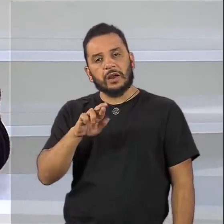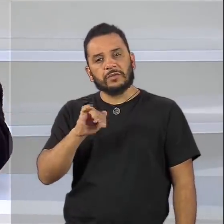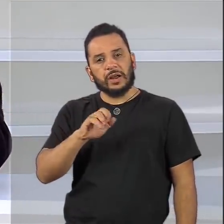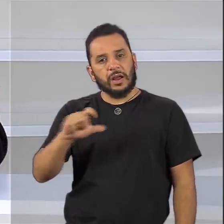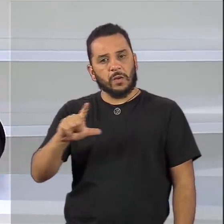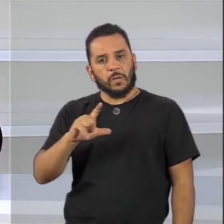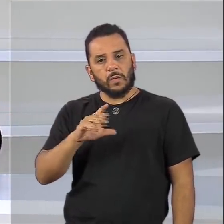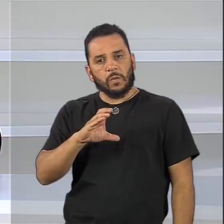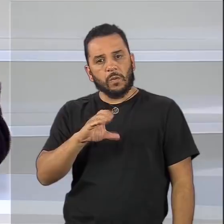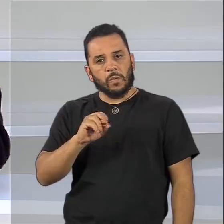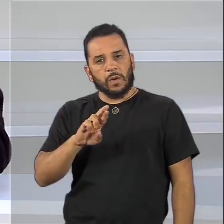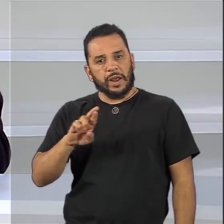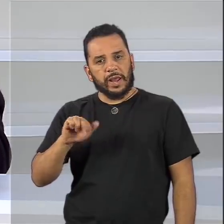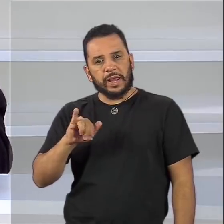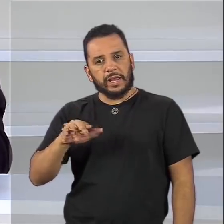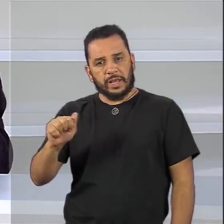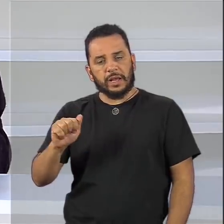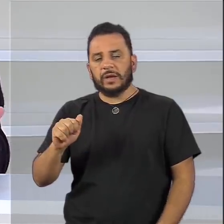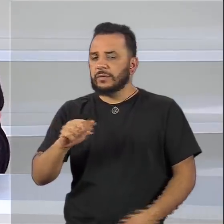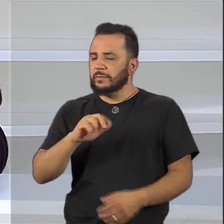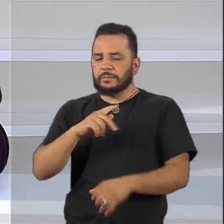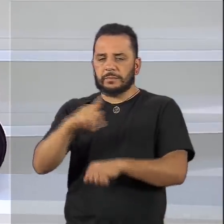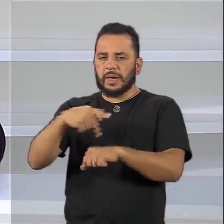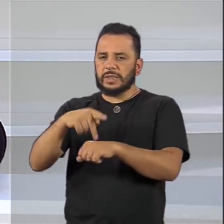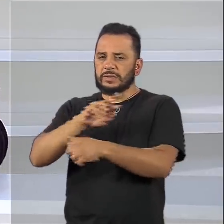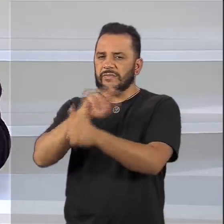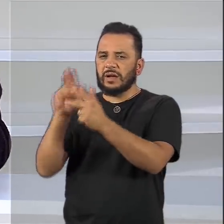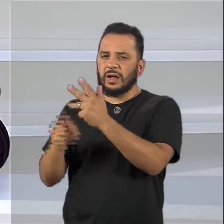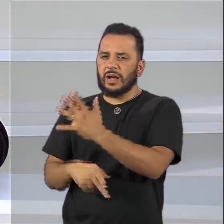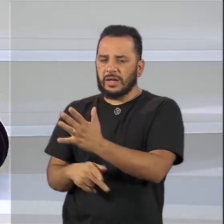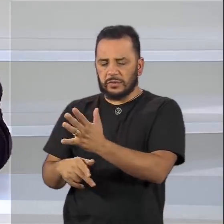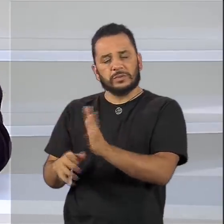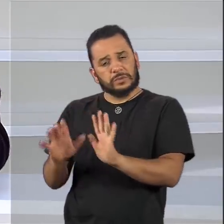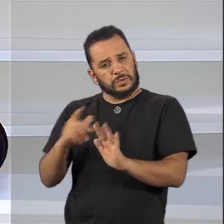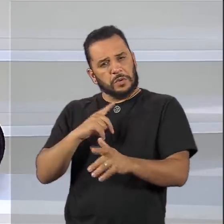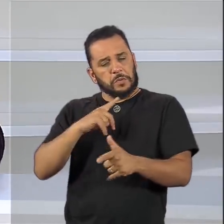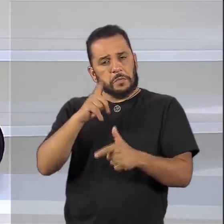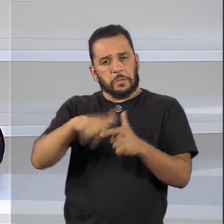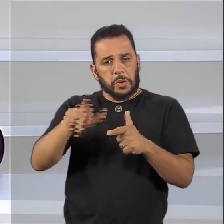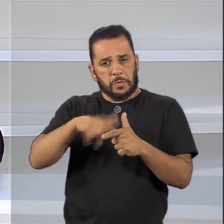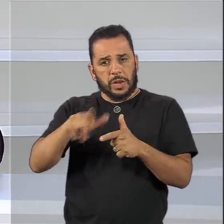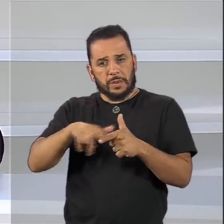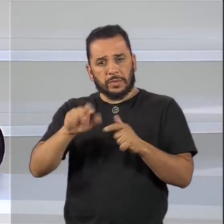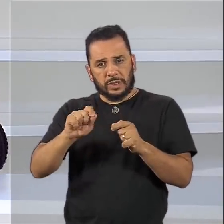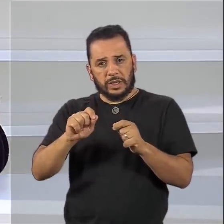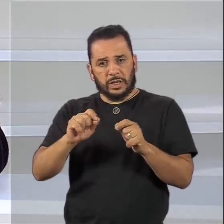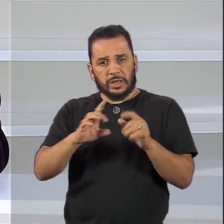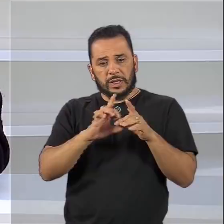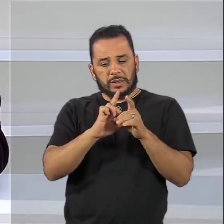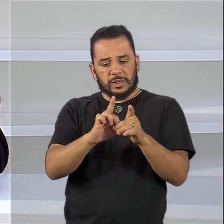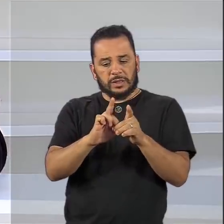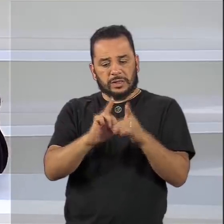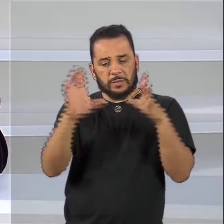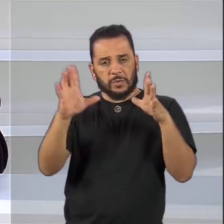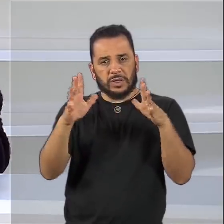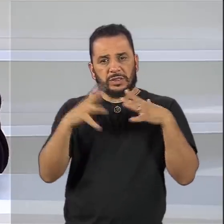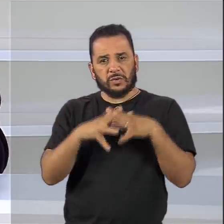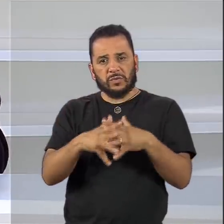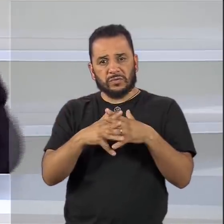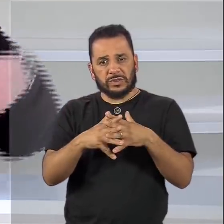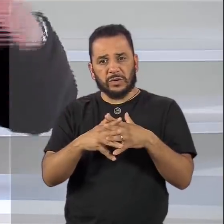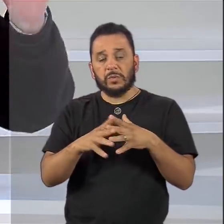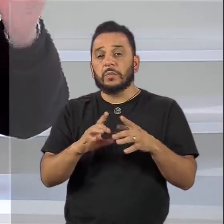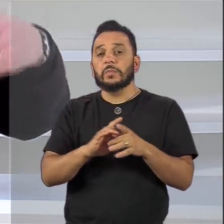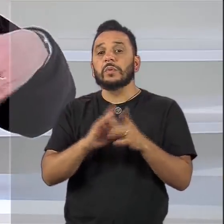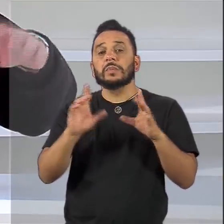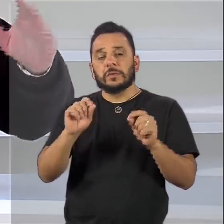E assim em vários outros países. Os problemas de distorção da democracia na América Latina são basicamente Venezuela e